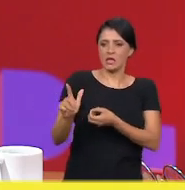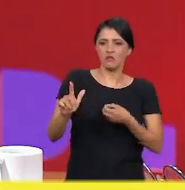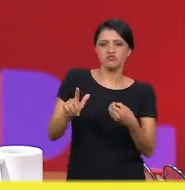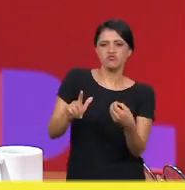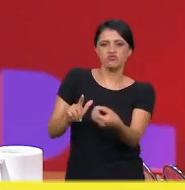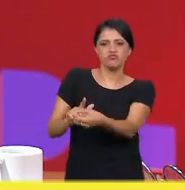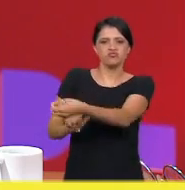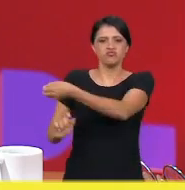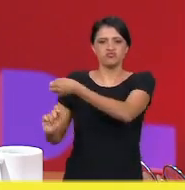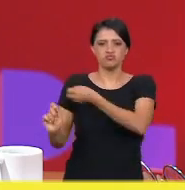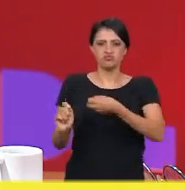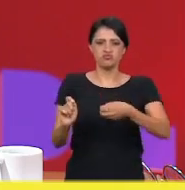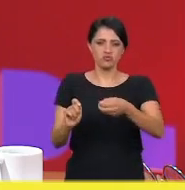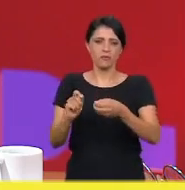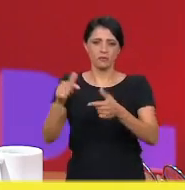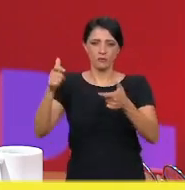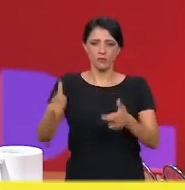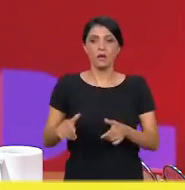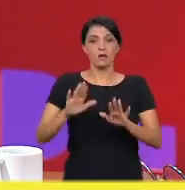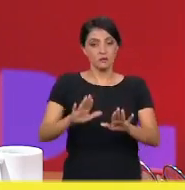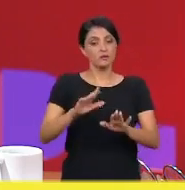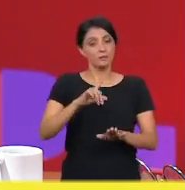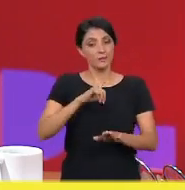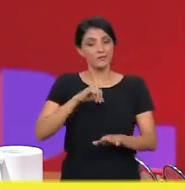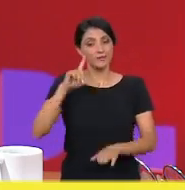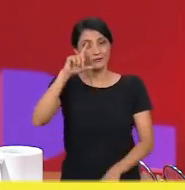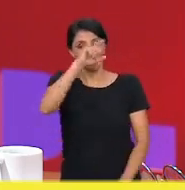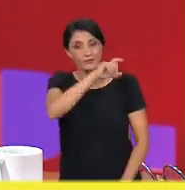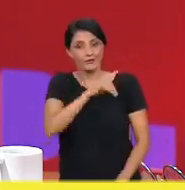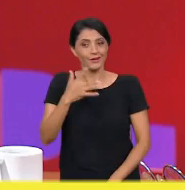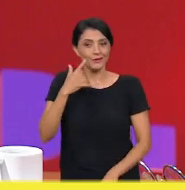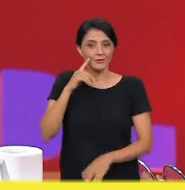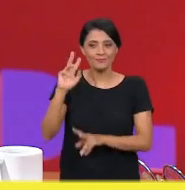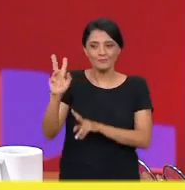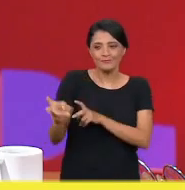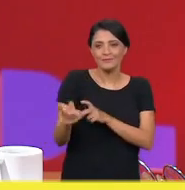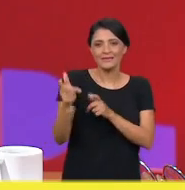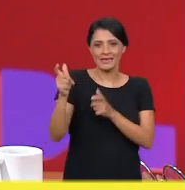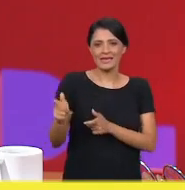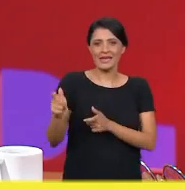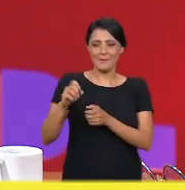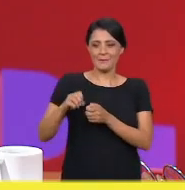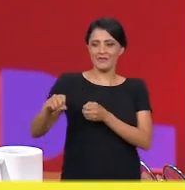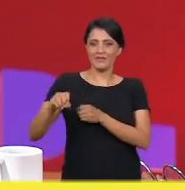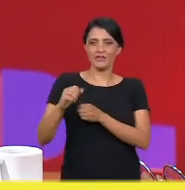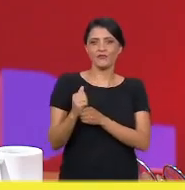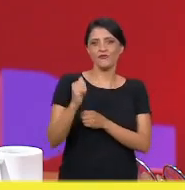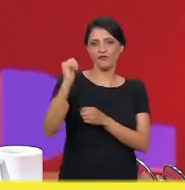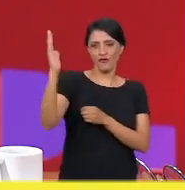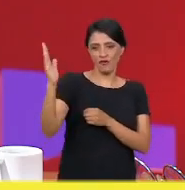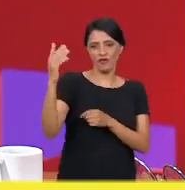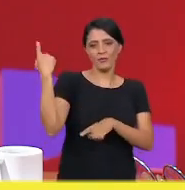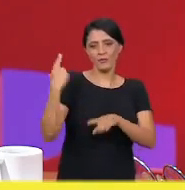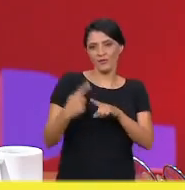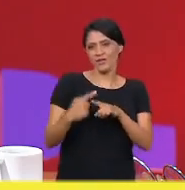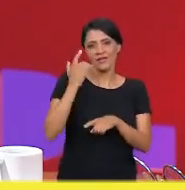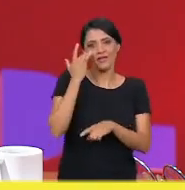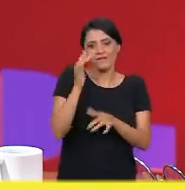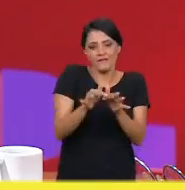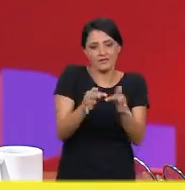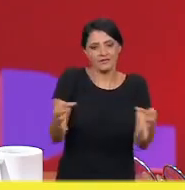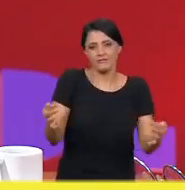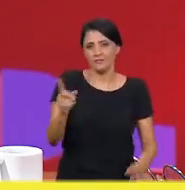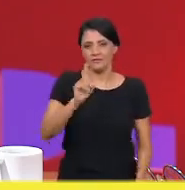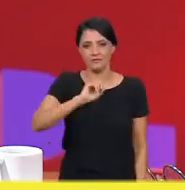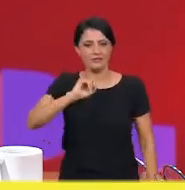habitável. Mas nós temos dificuldade ainda de detectar esses planetas fora do sistema solar, porque não é tão simples, né?